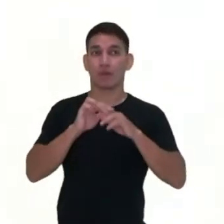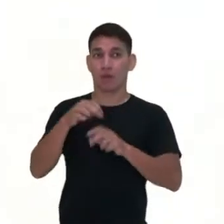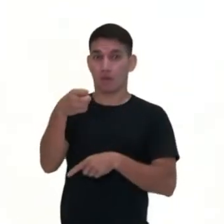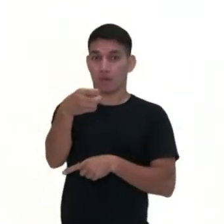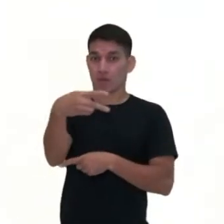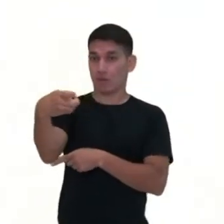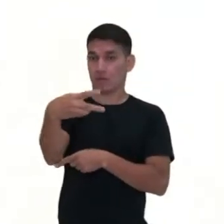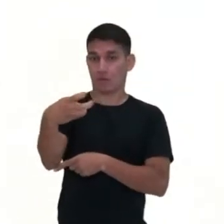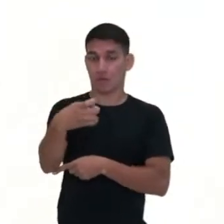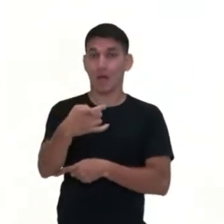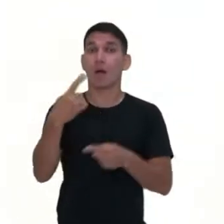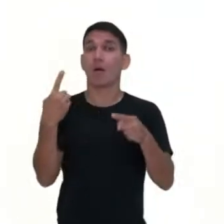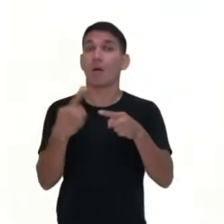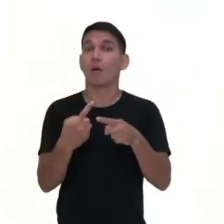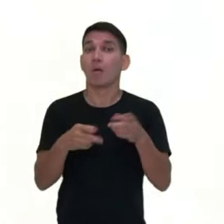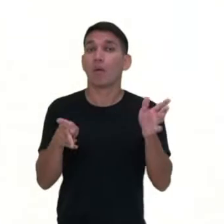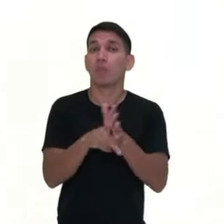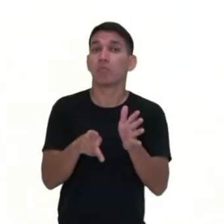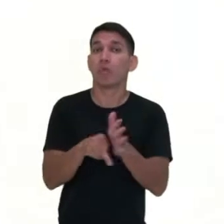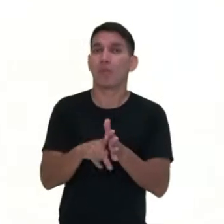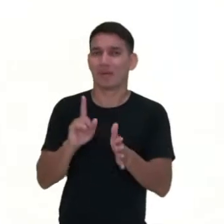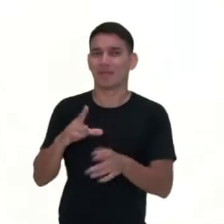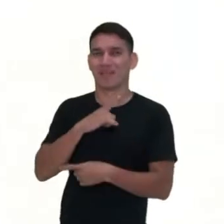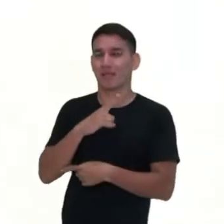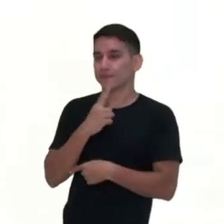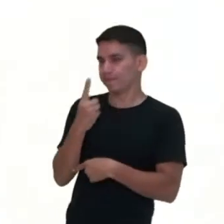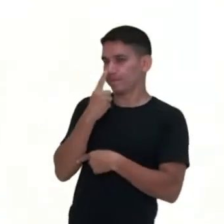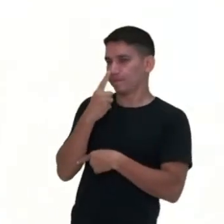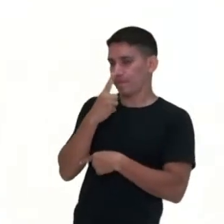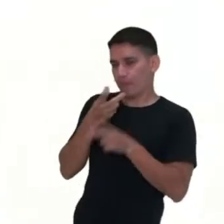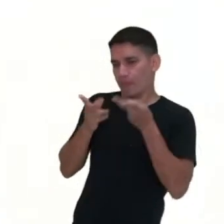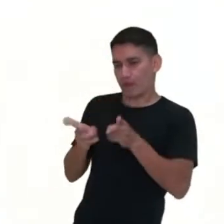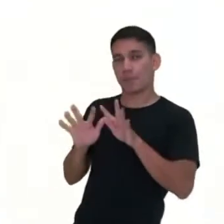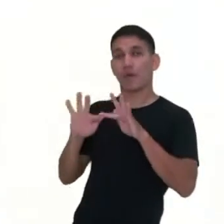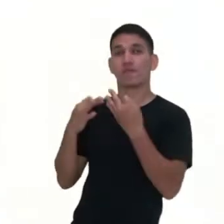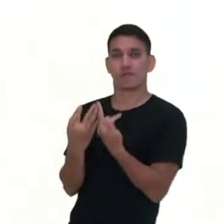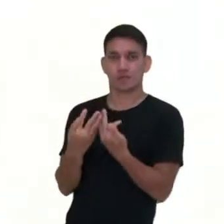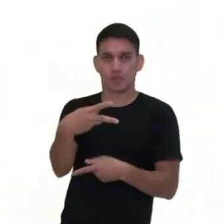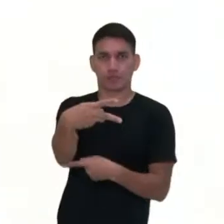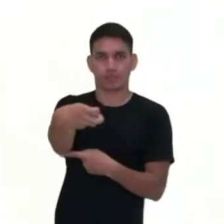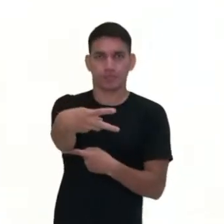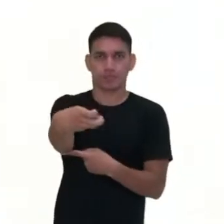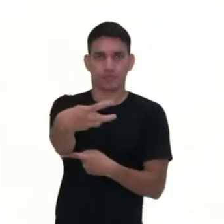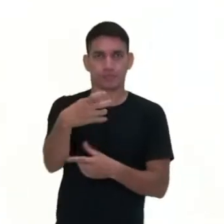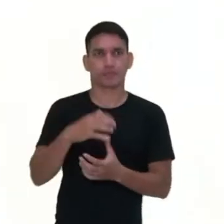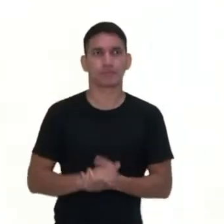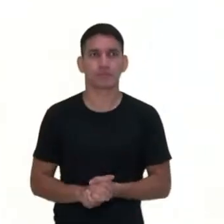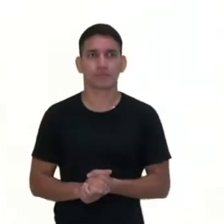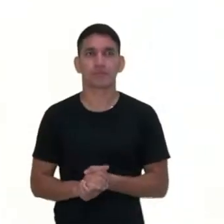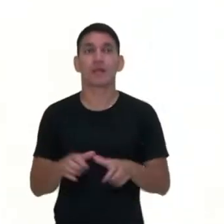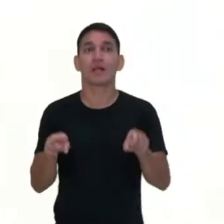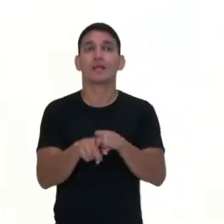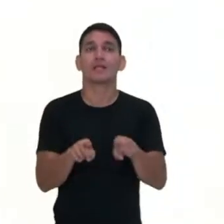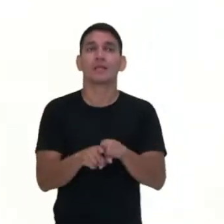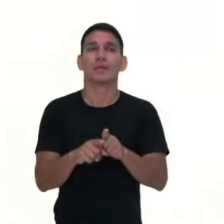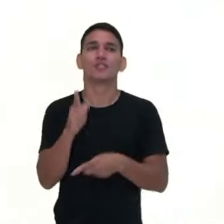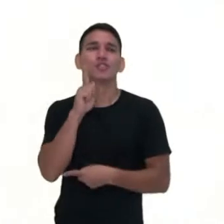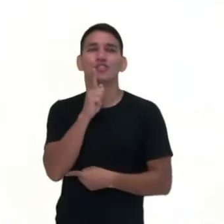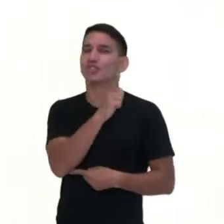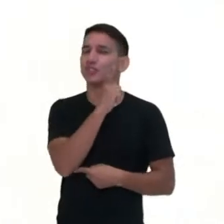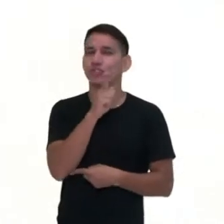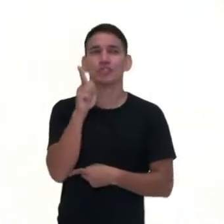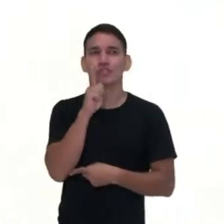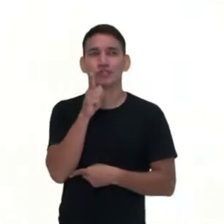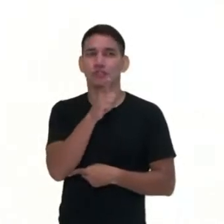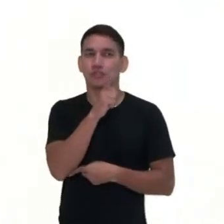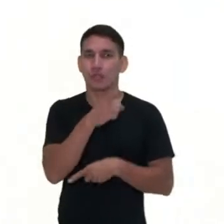Cruzamento consanguíneo, quando são parentes próximos, né? Então, representa com 2 traços. Gêmeos monozigóticos,